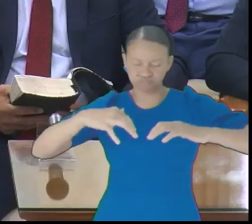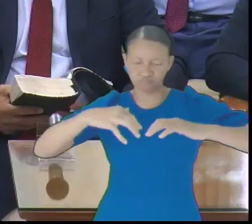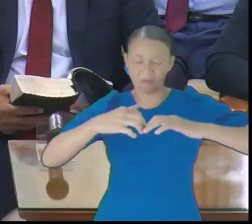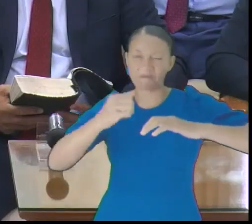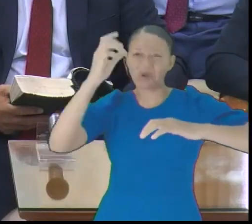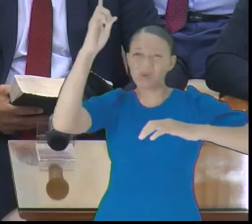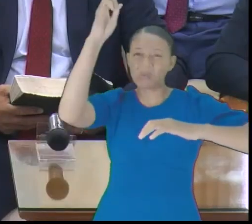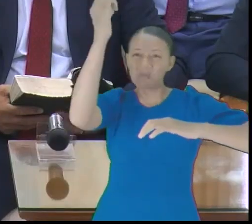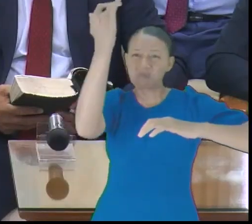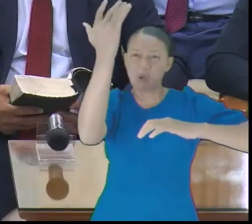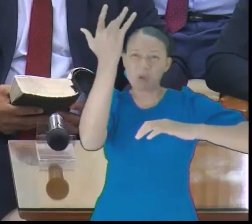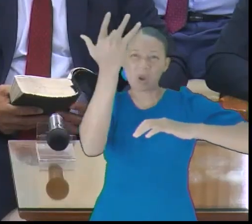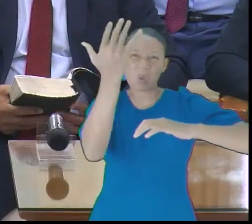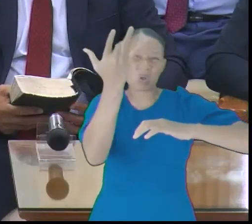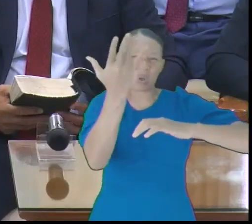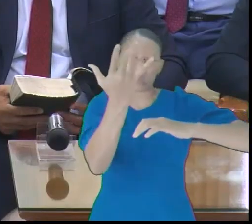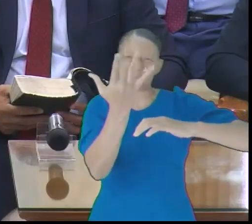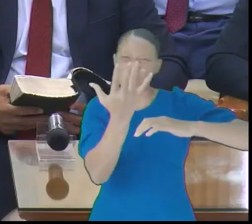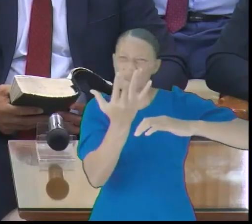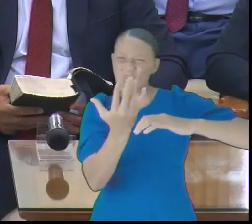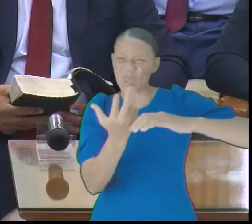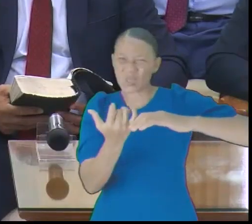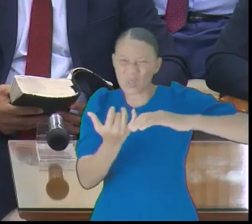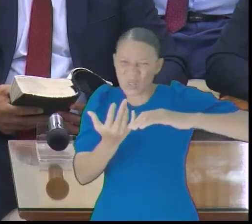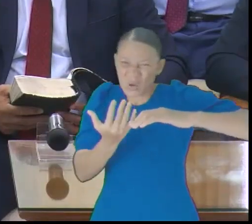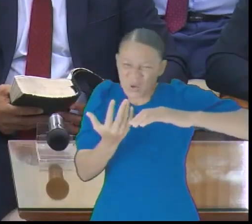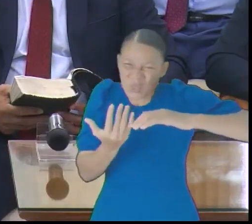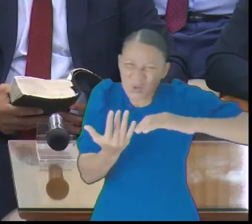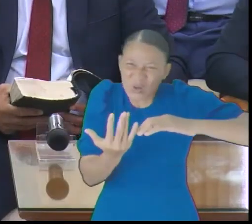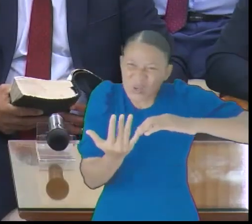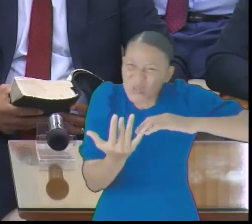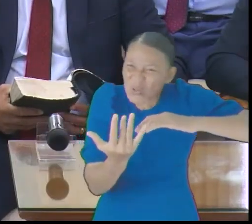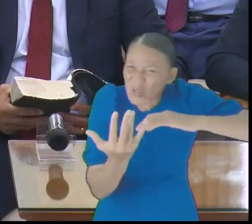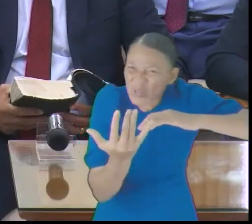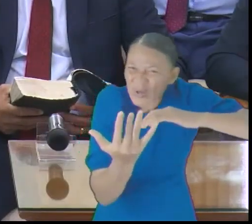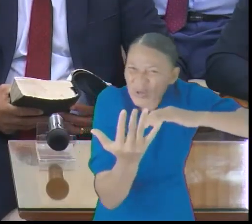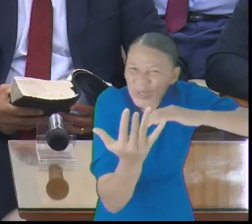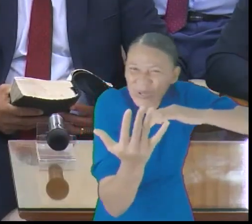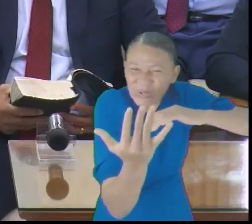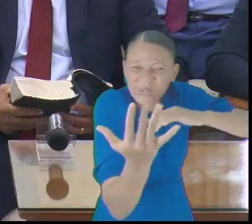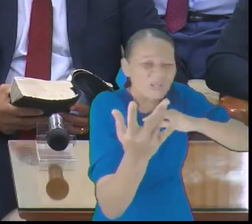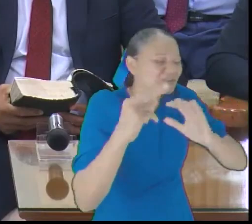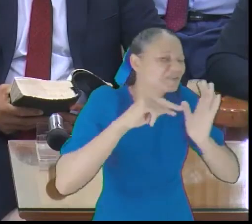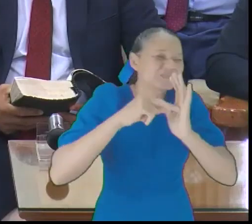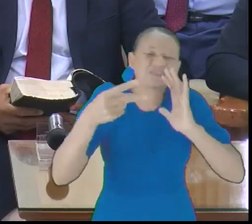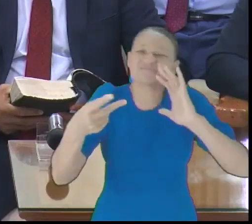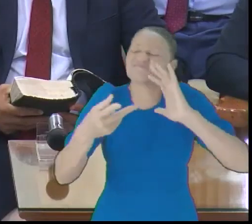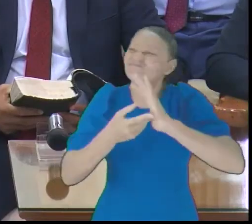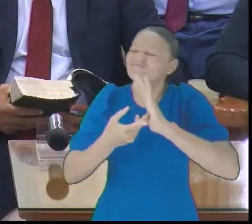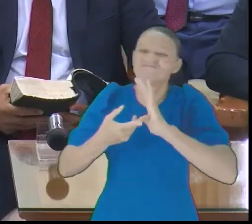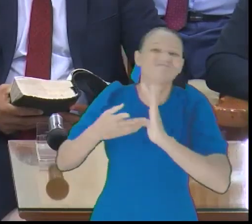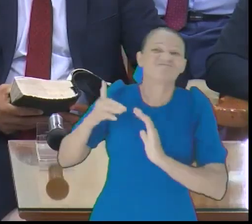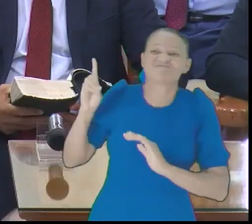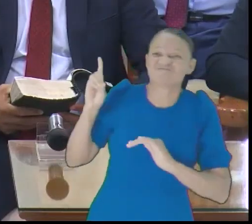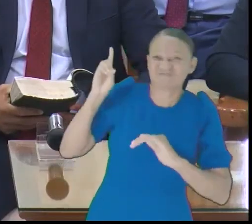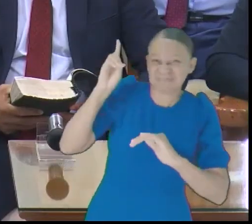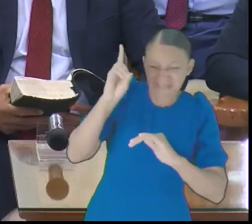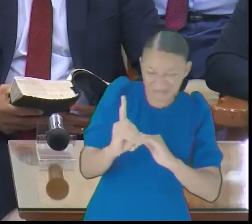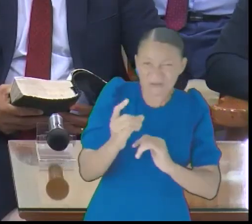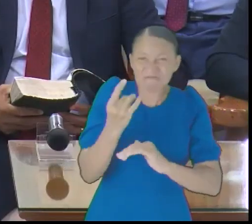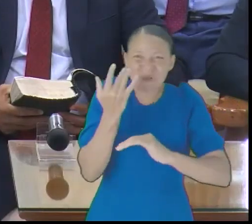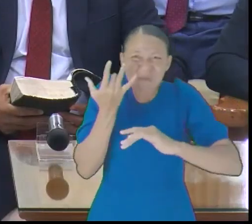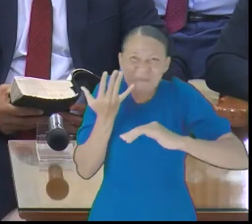do céu, uma tocha de fogo do céu que representava a presença de Jeová, e aquela